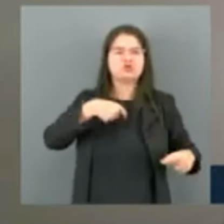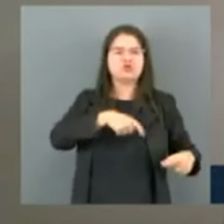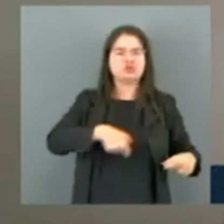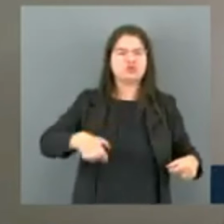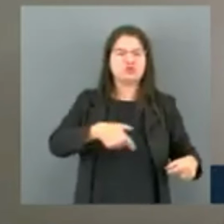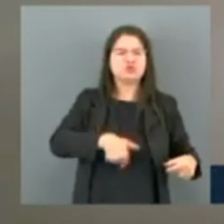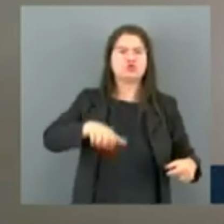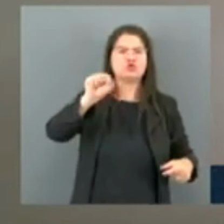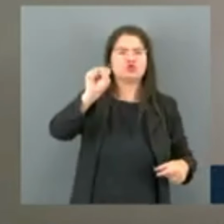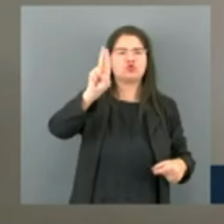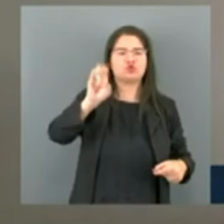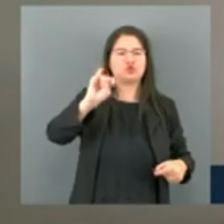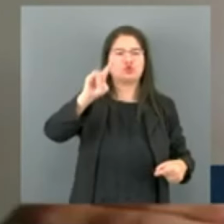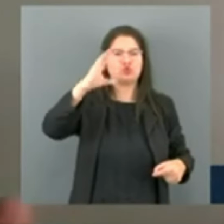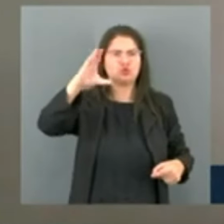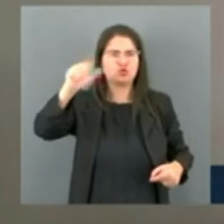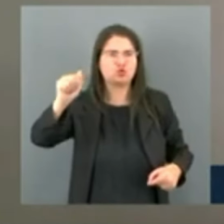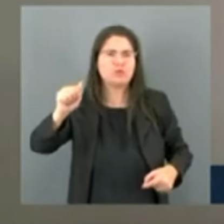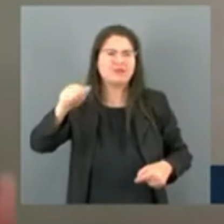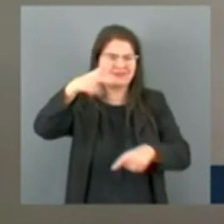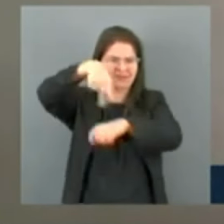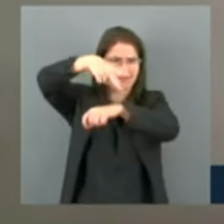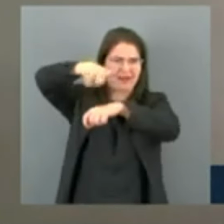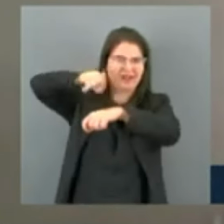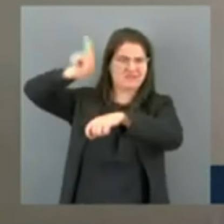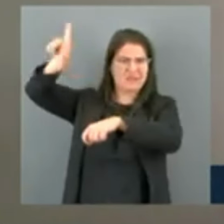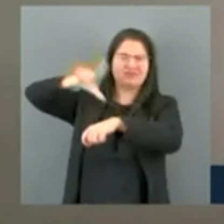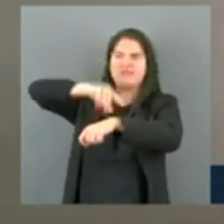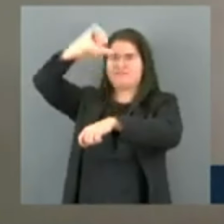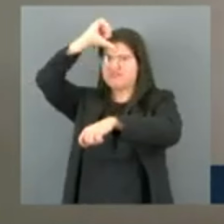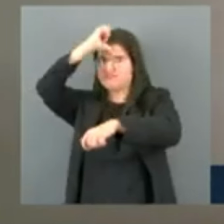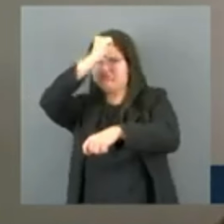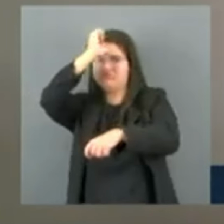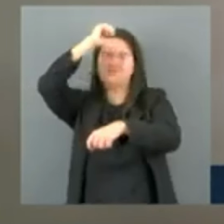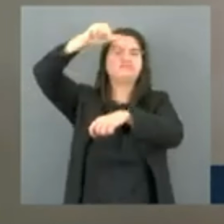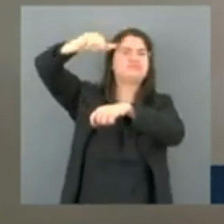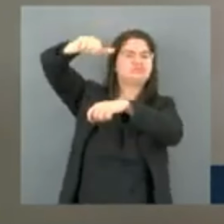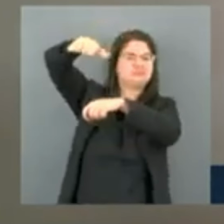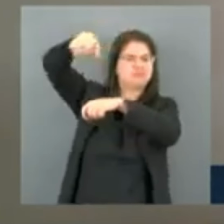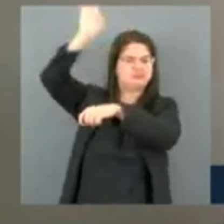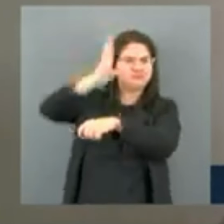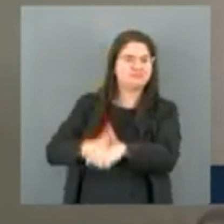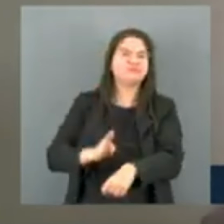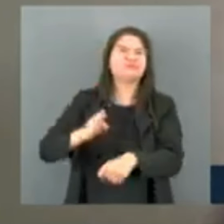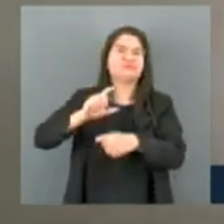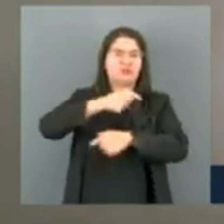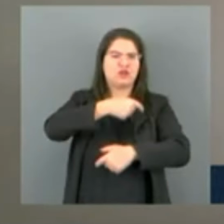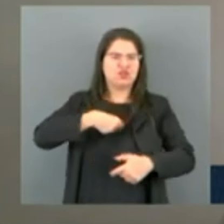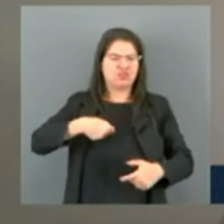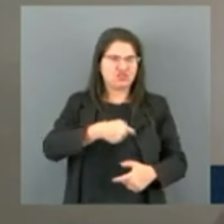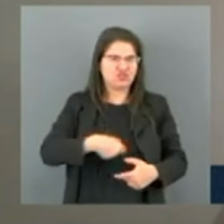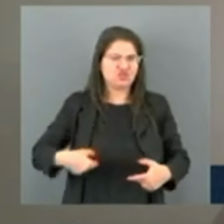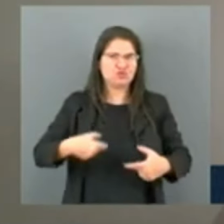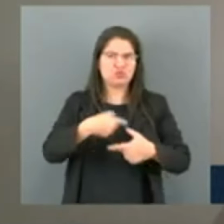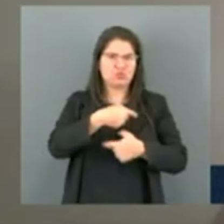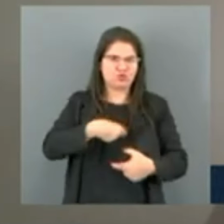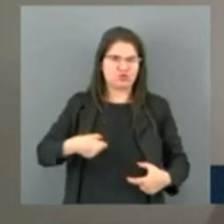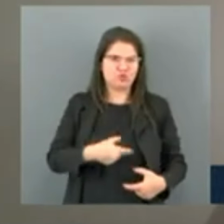conheço muitas pessoas em atuação lá, sejam eles brasileiros, indianos ou suíços, indianos prestando apoio, no caso, né,